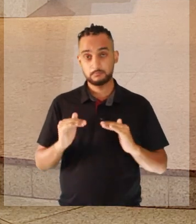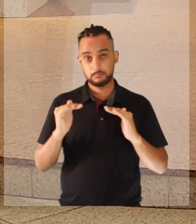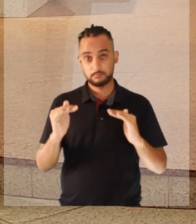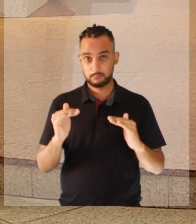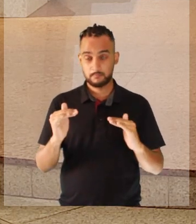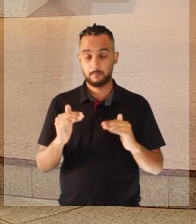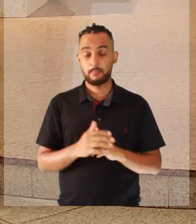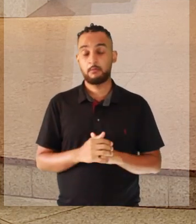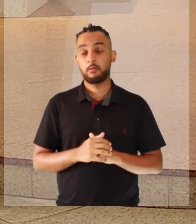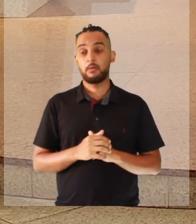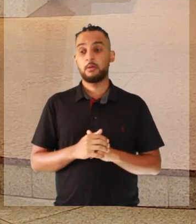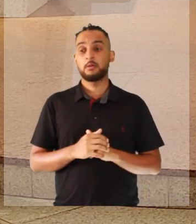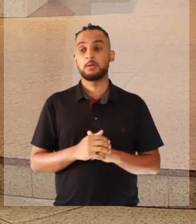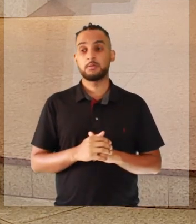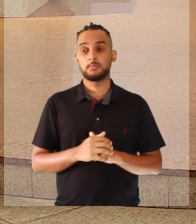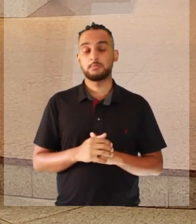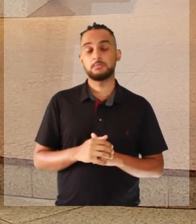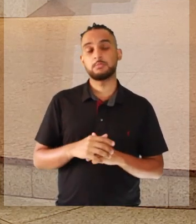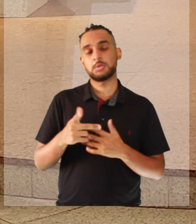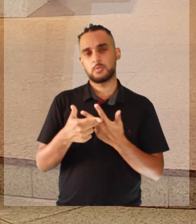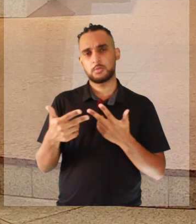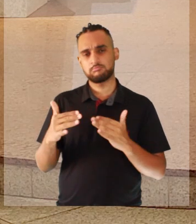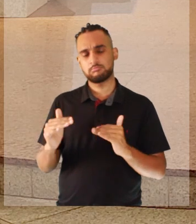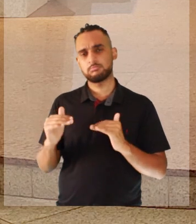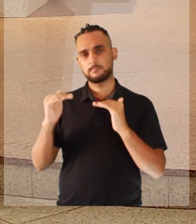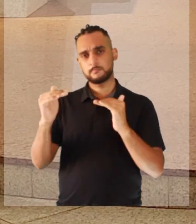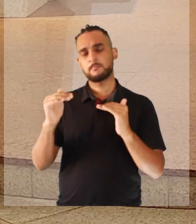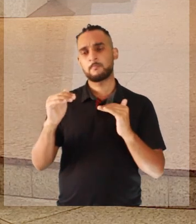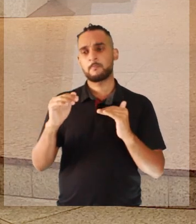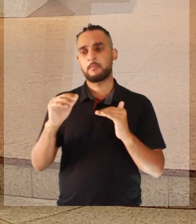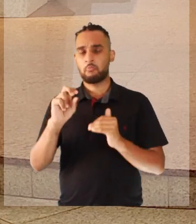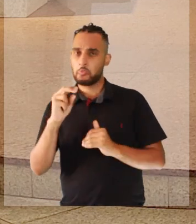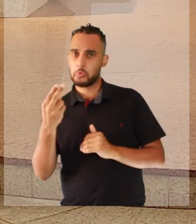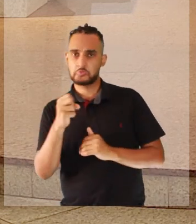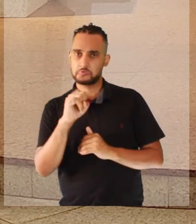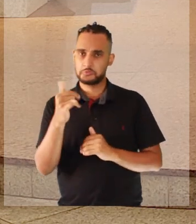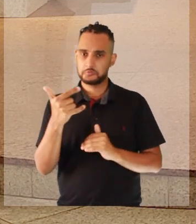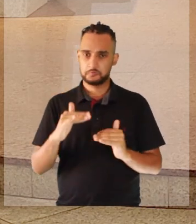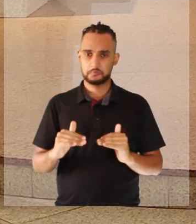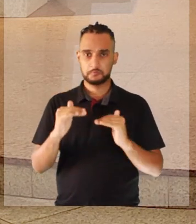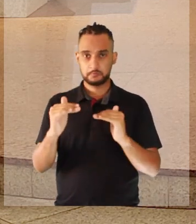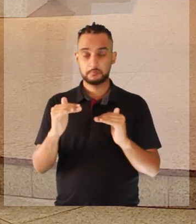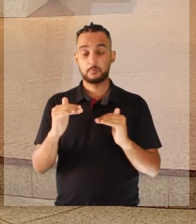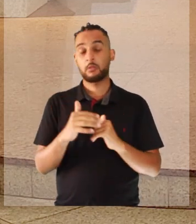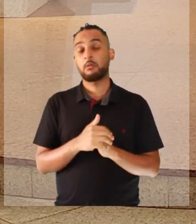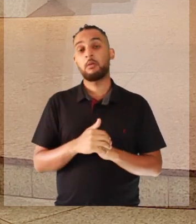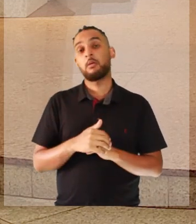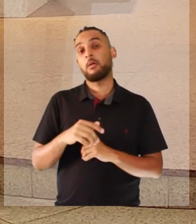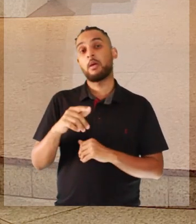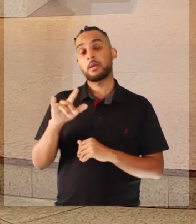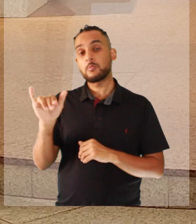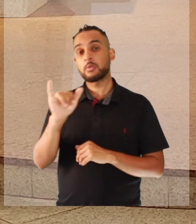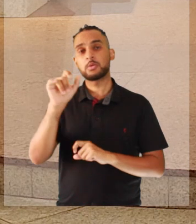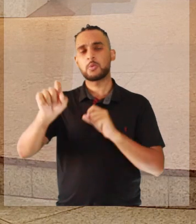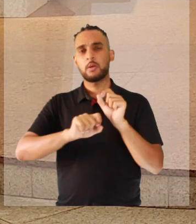O presbitério, ele, na sua forma, tanto de elevação ou sem a elevação,